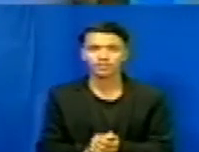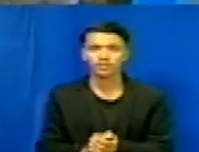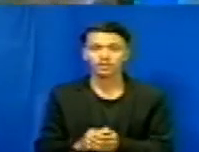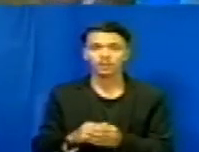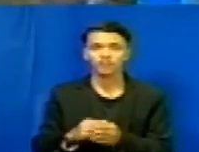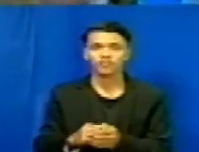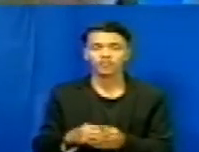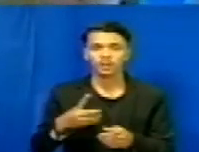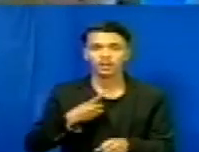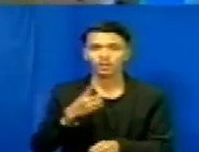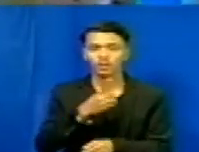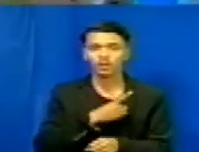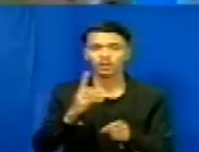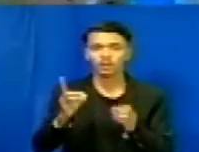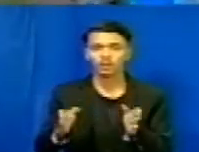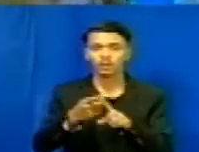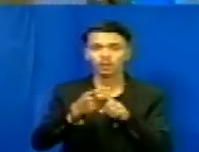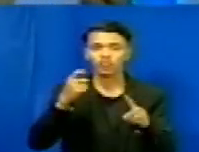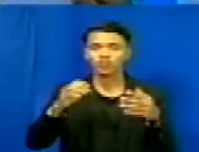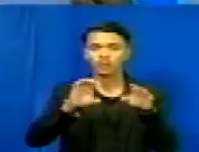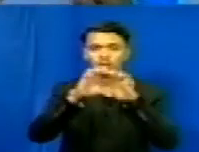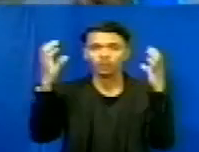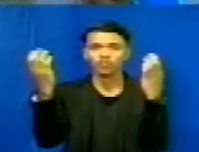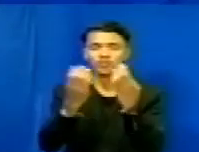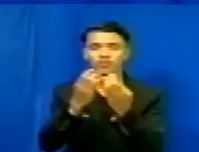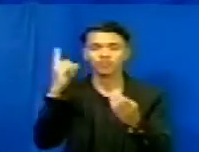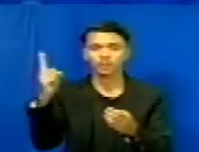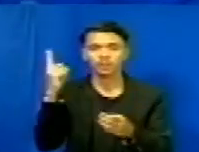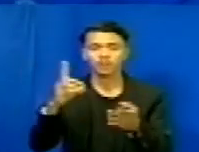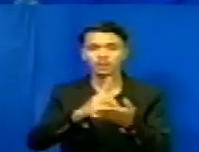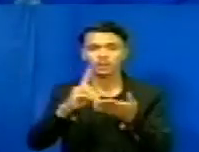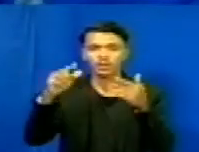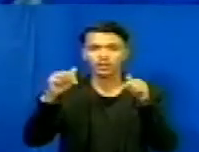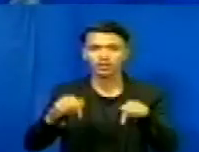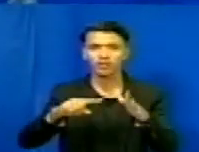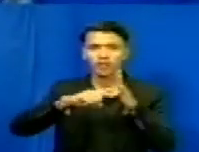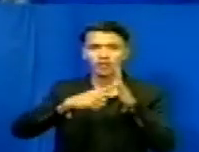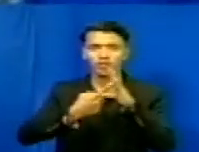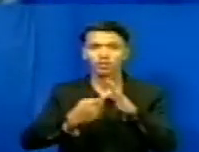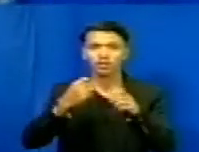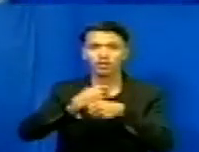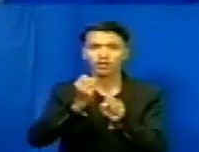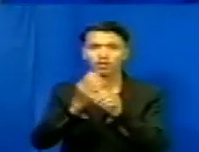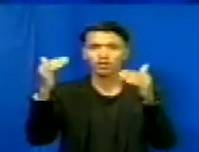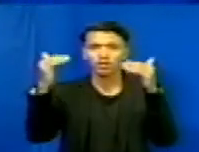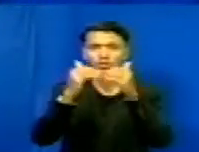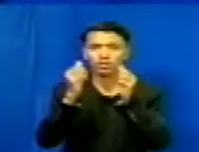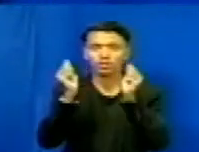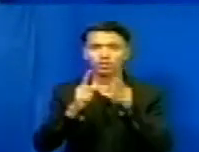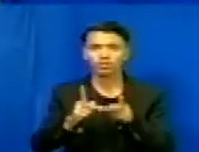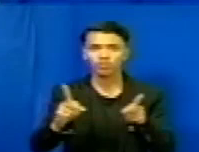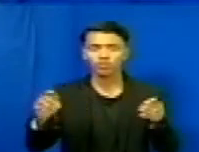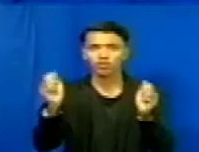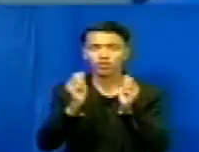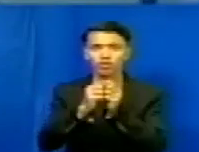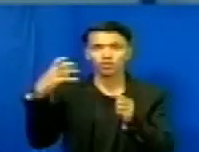Órgão legislativo li husi comissão especializada permanente semana ne a ruona hala audiência pública o